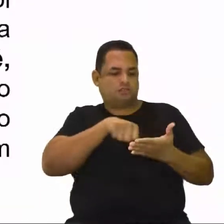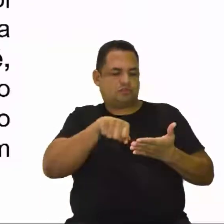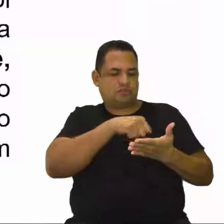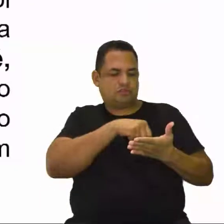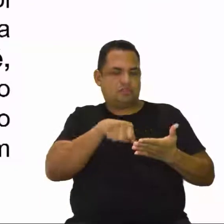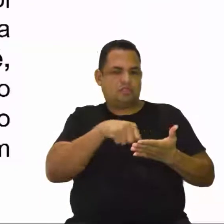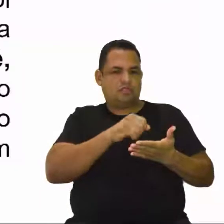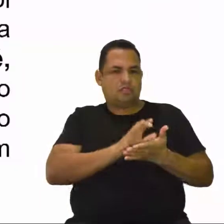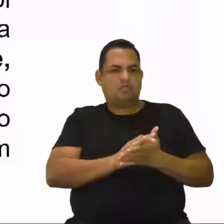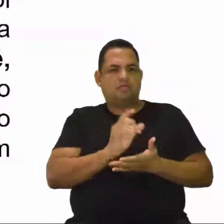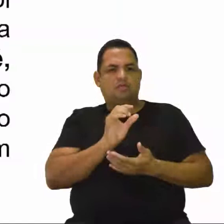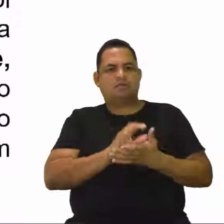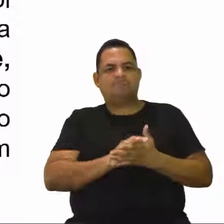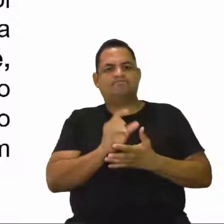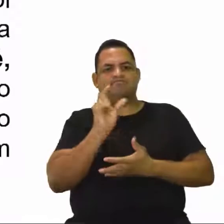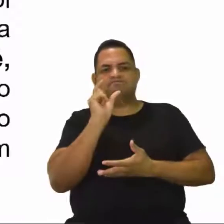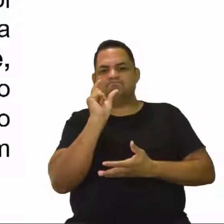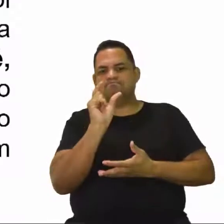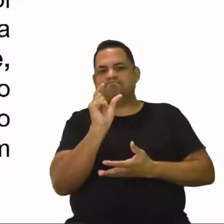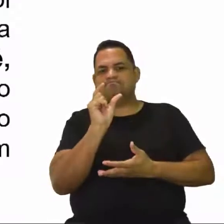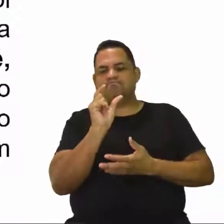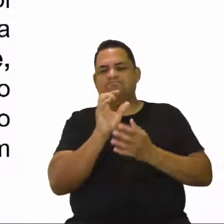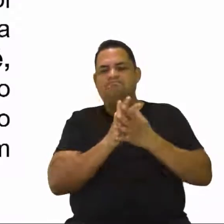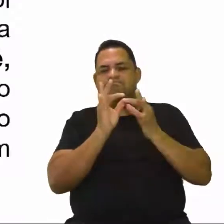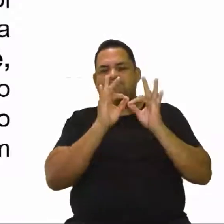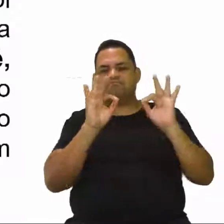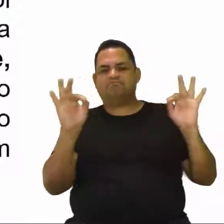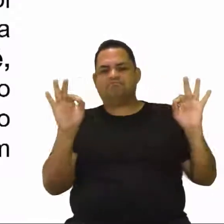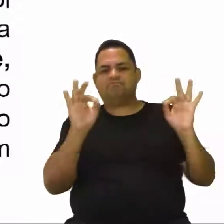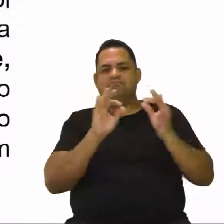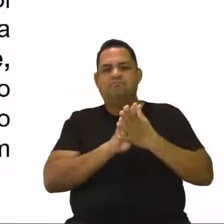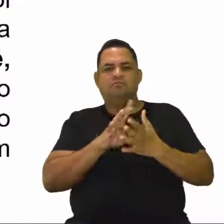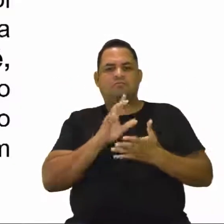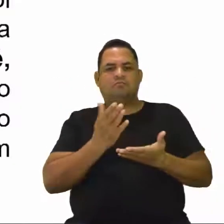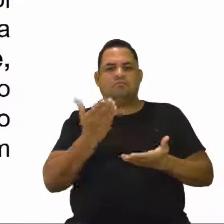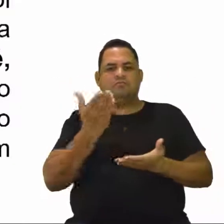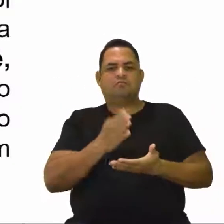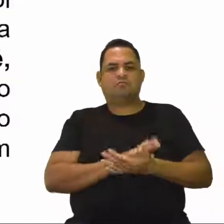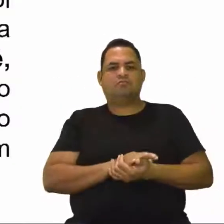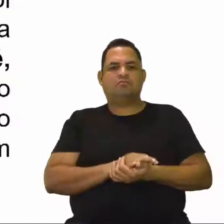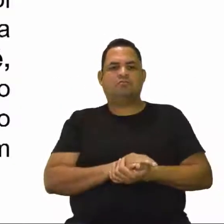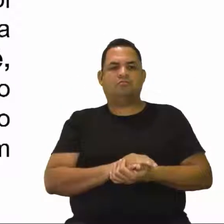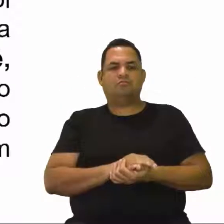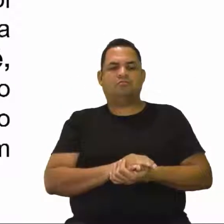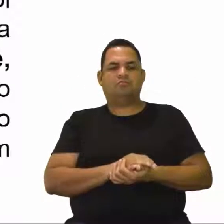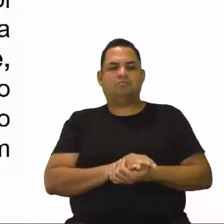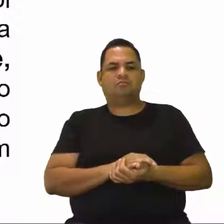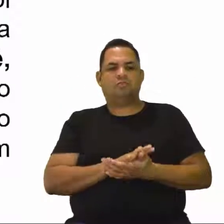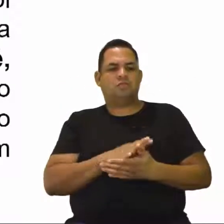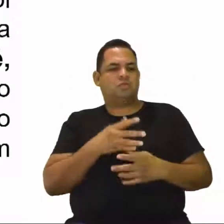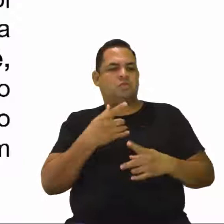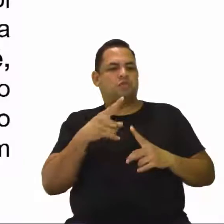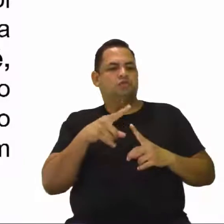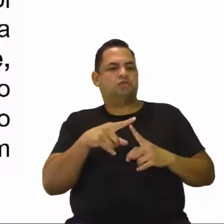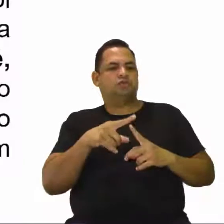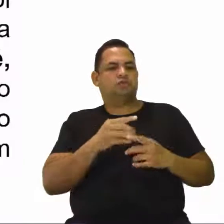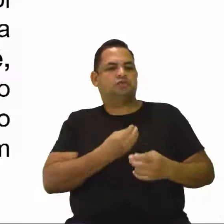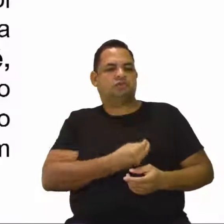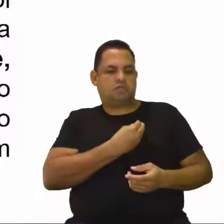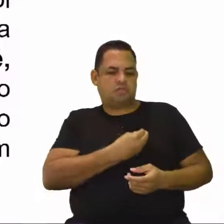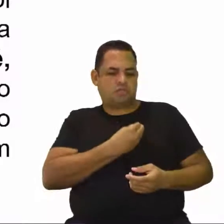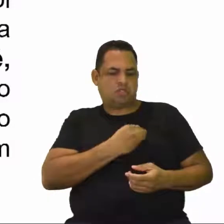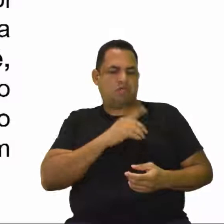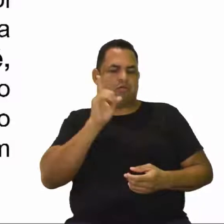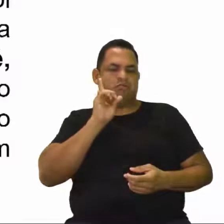fazer, né? A expressão American Way of Life, ou seja, isto é, o estilo